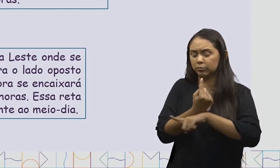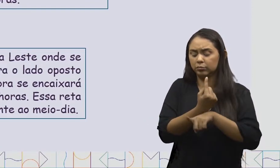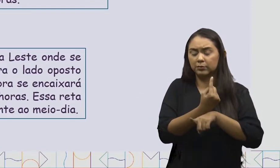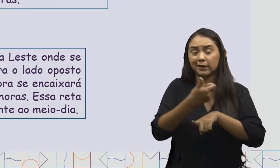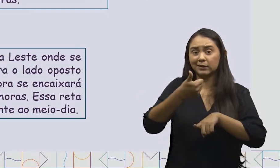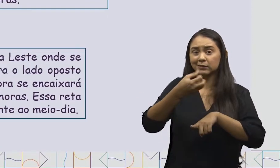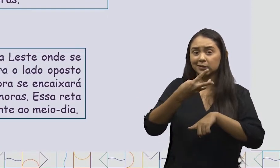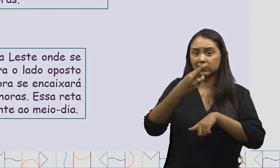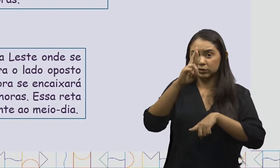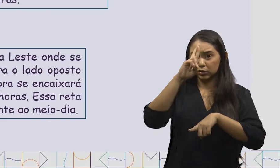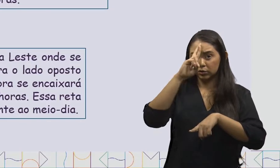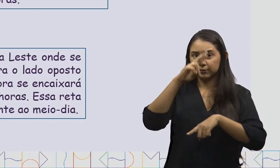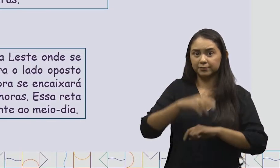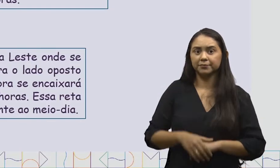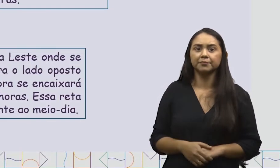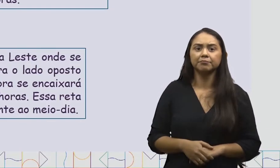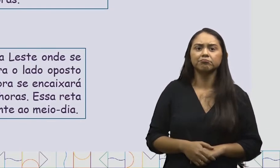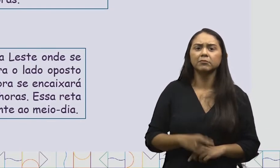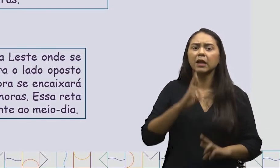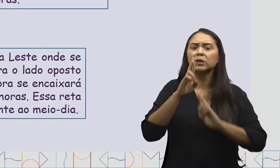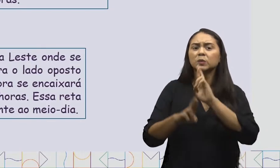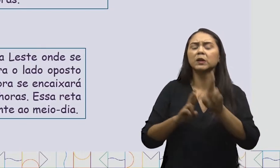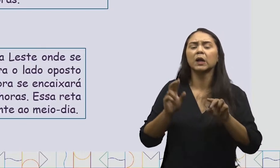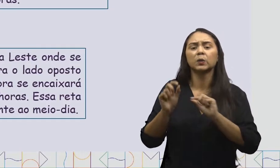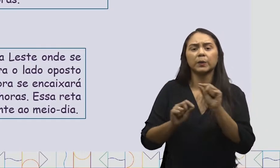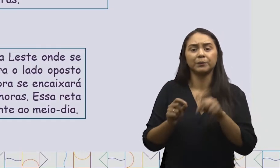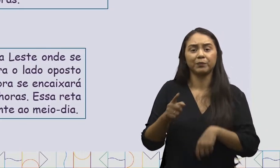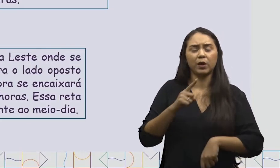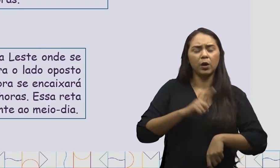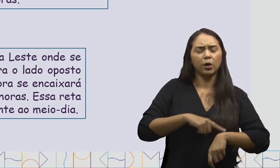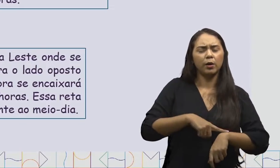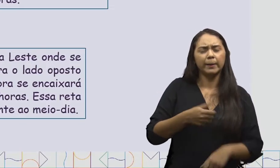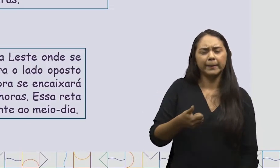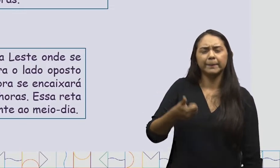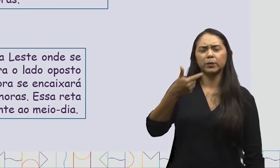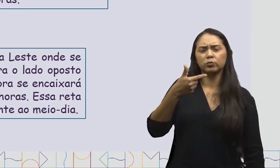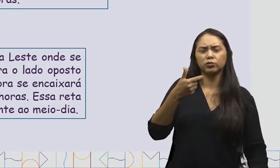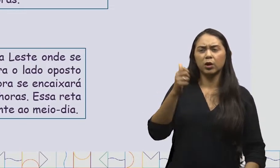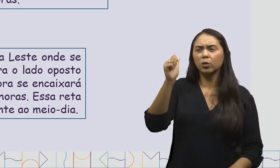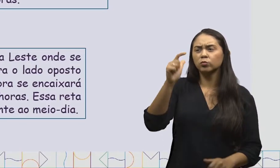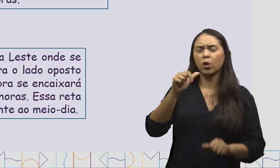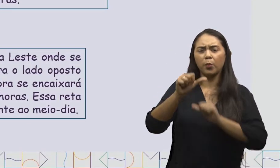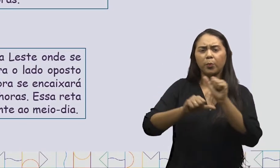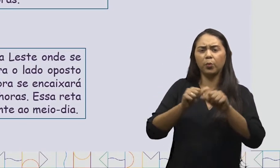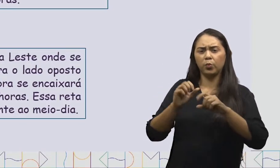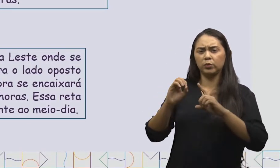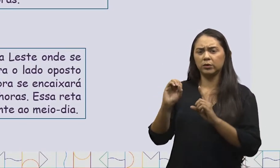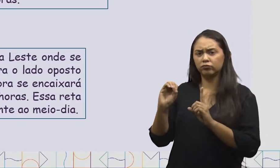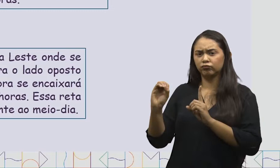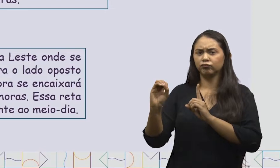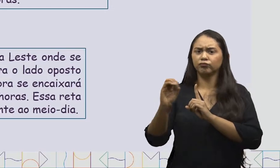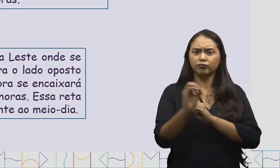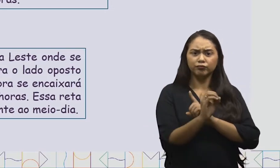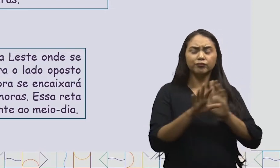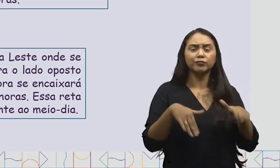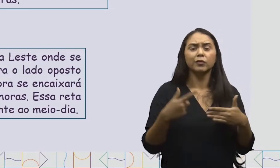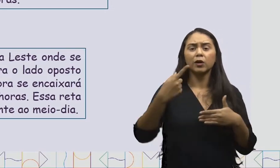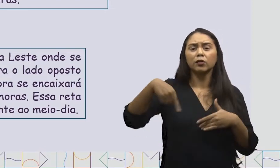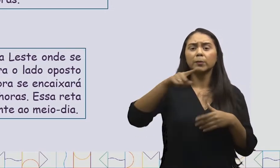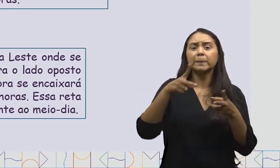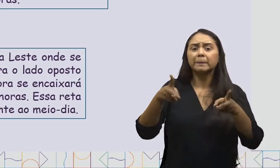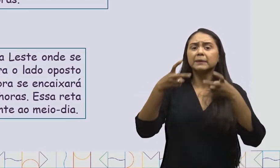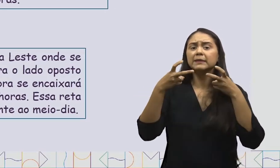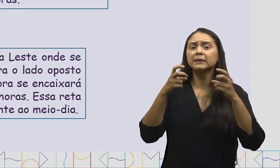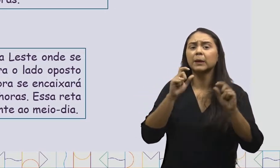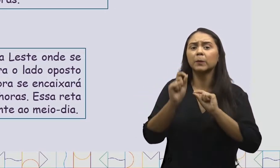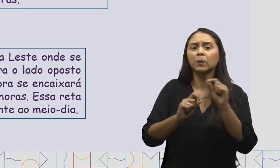horas. Resultados. A partir do meio-dia, quando o sol começa a ir para leste, onde se põe, perceba